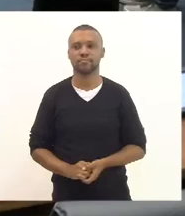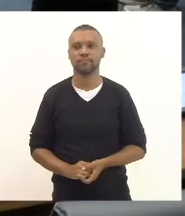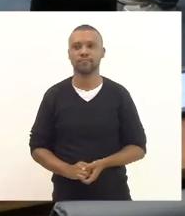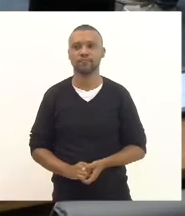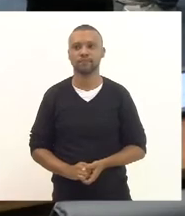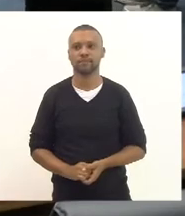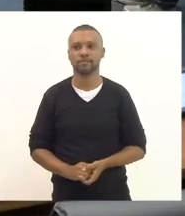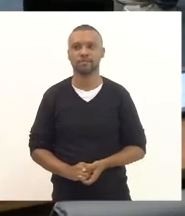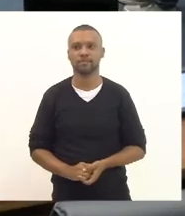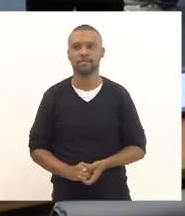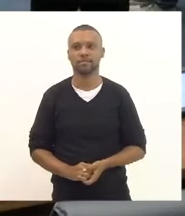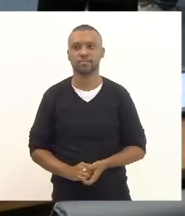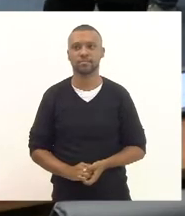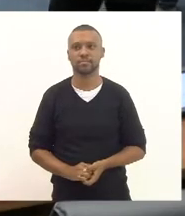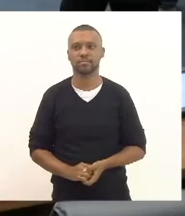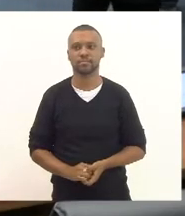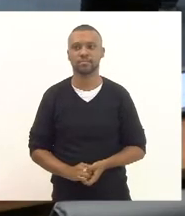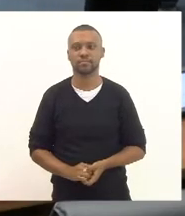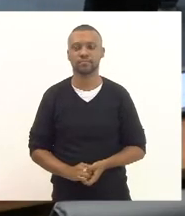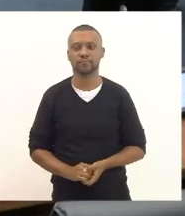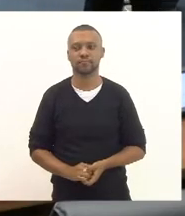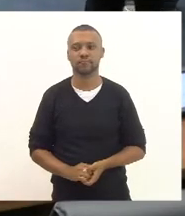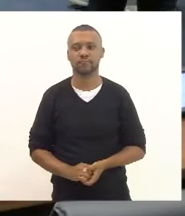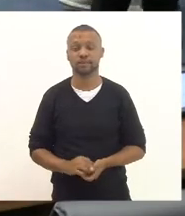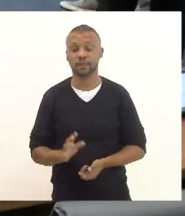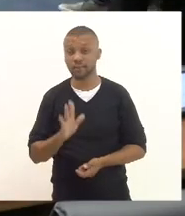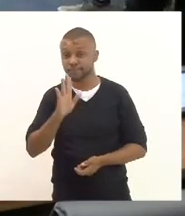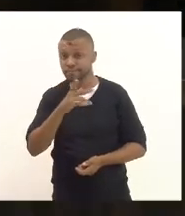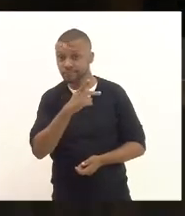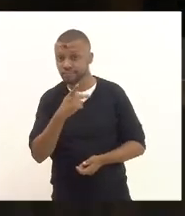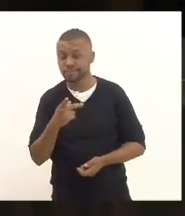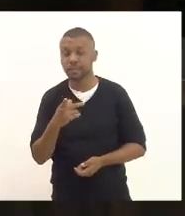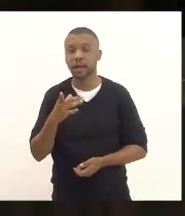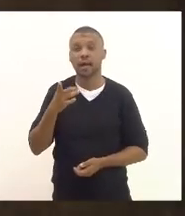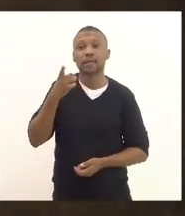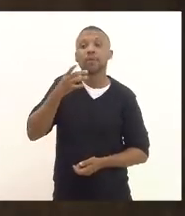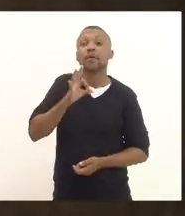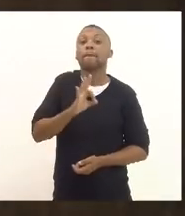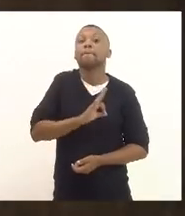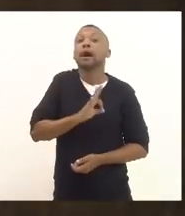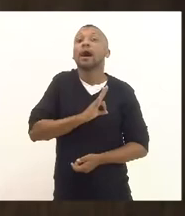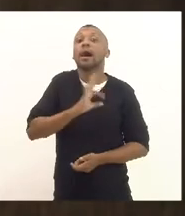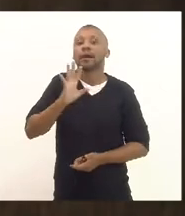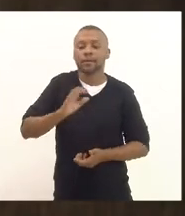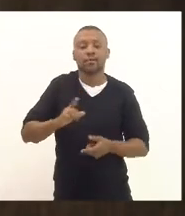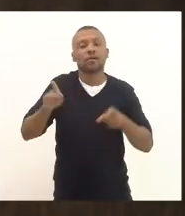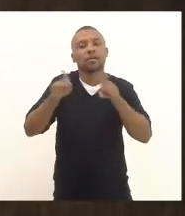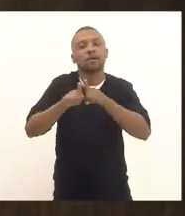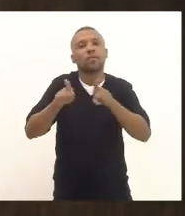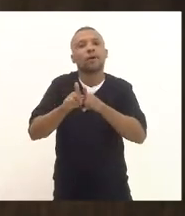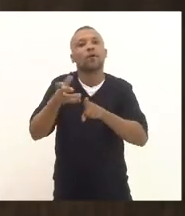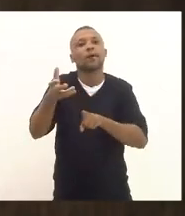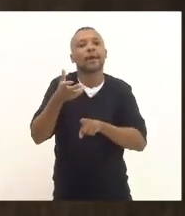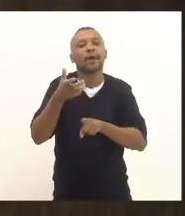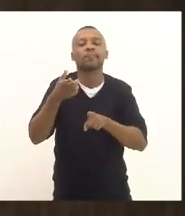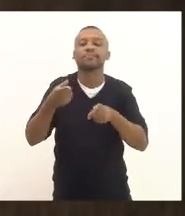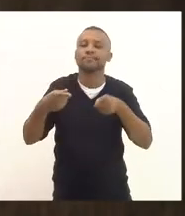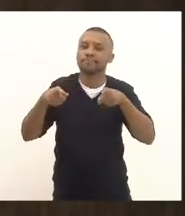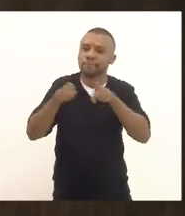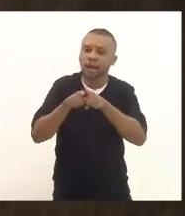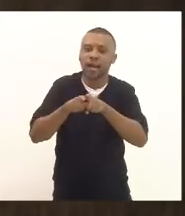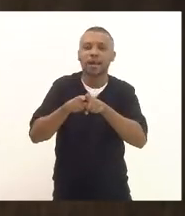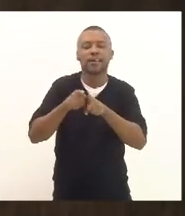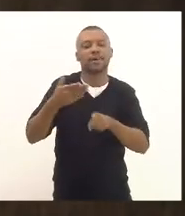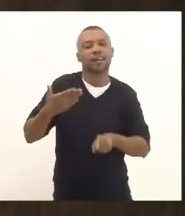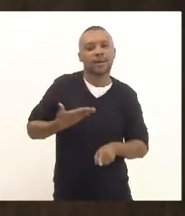E aí o presidente Deputado da marca Presidente Eu também quero me somar que aos